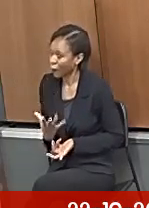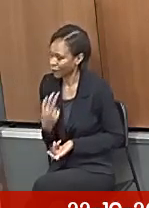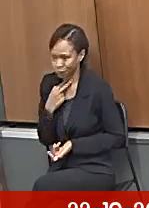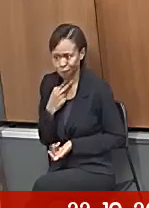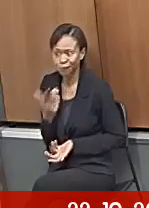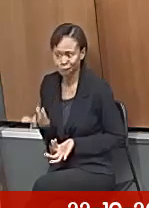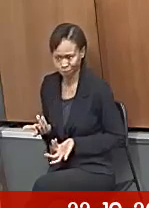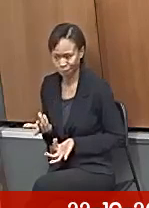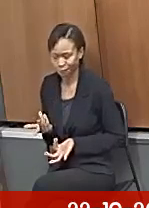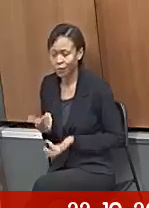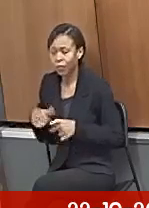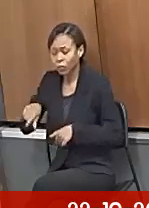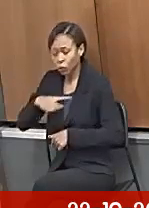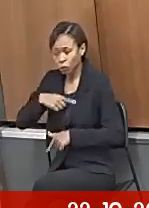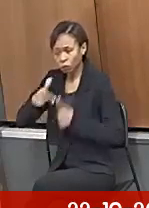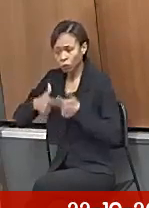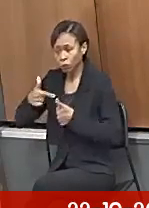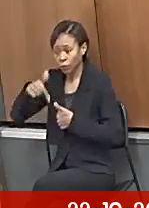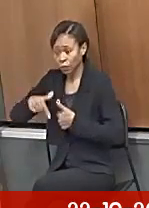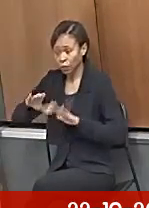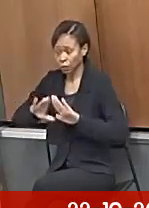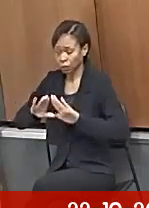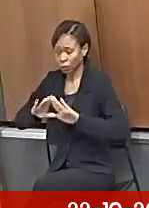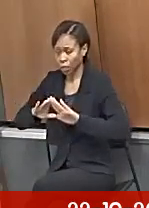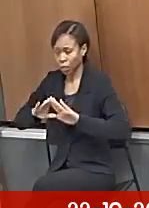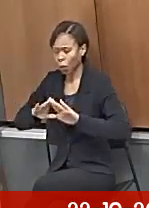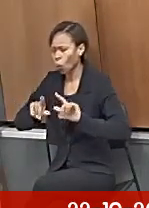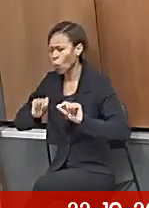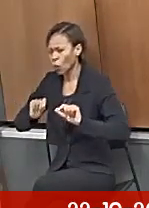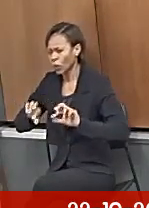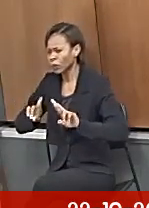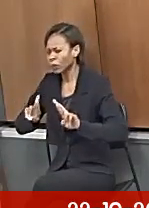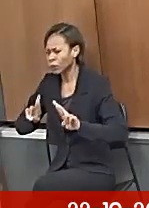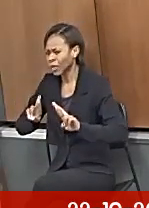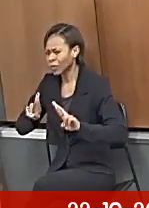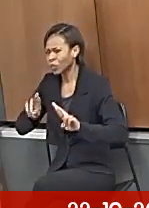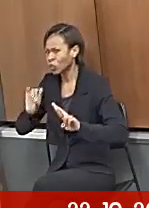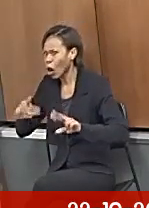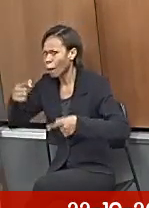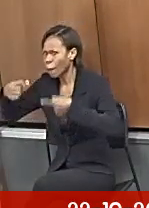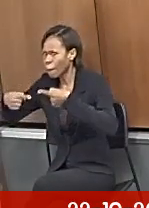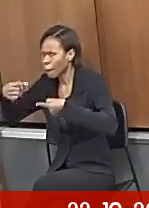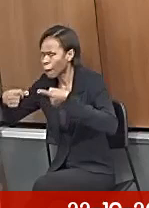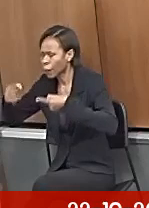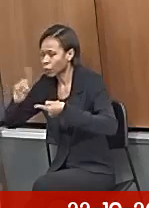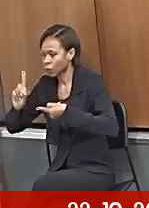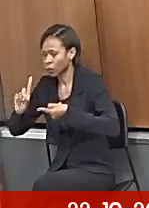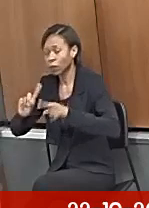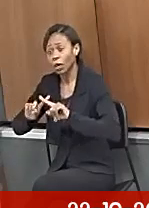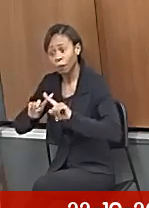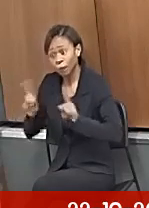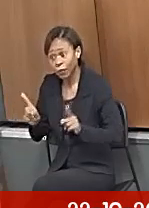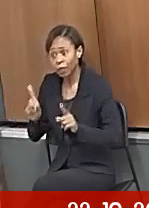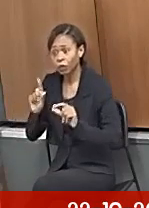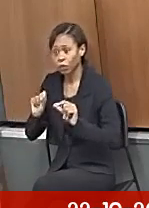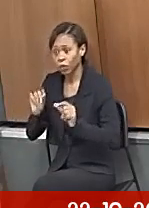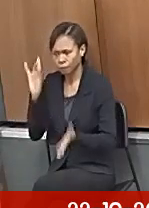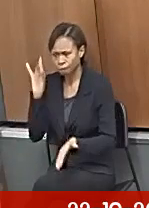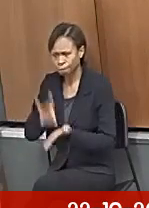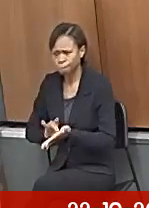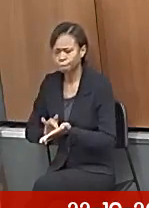pode. Então, o nosso trabalho aqui na Assembleia é muito mais que levantar discussão, é fazer com que tenha